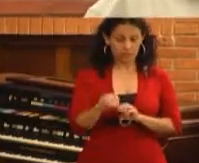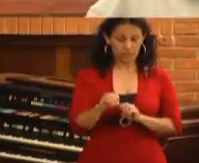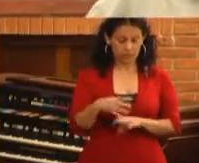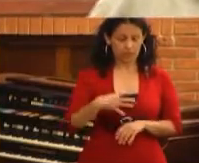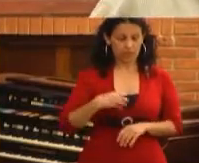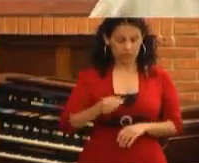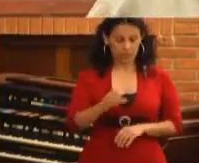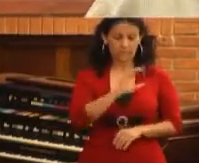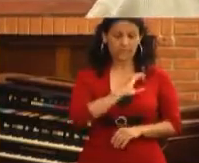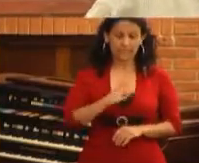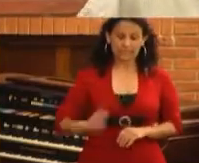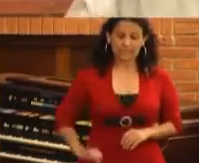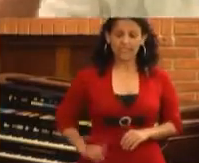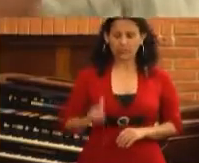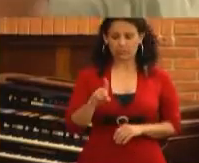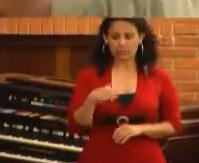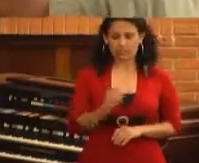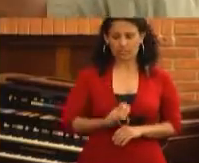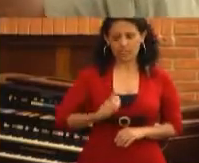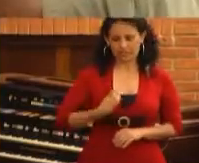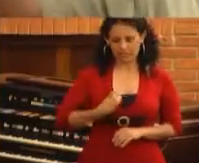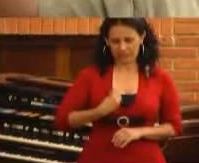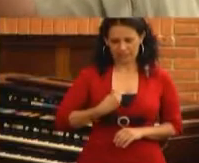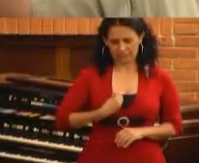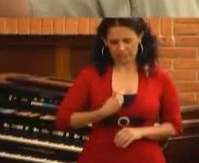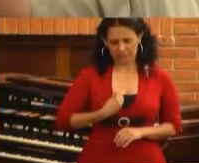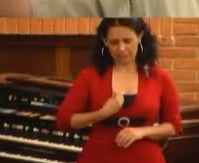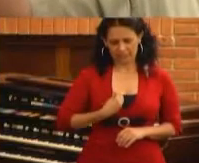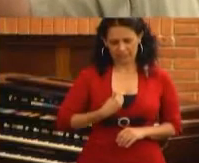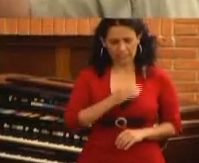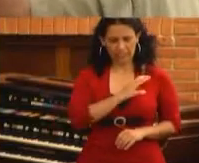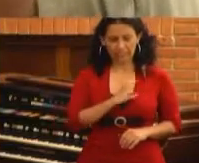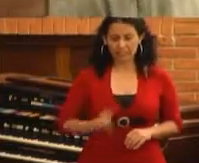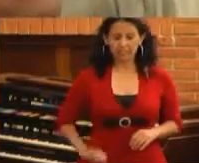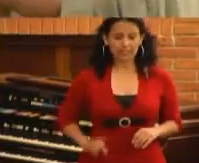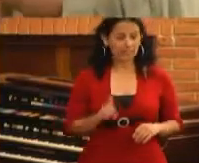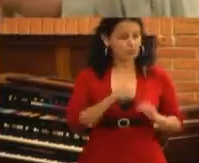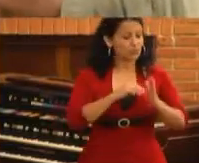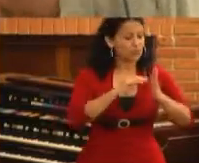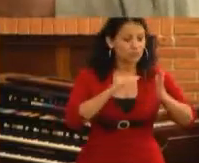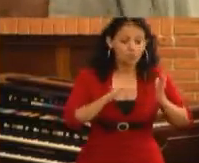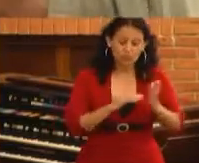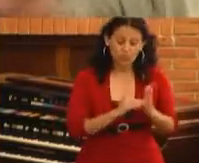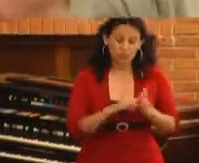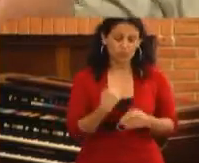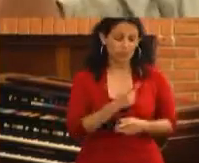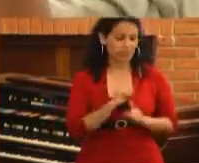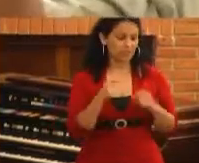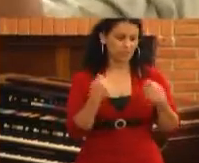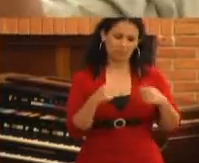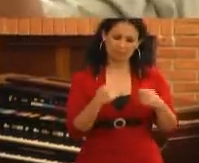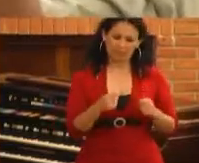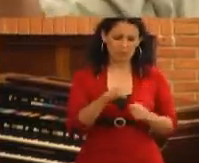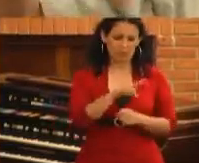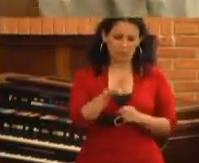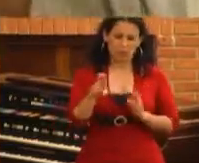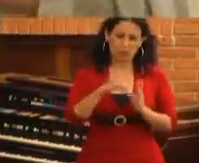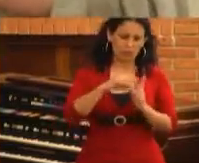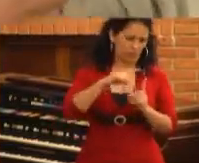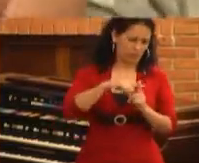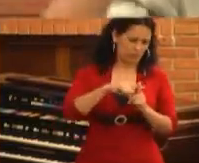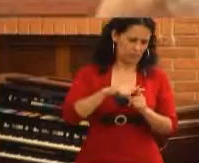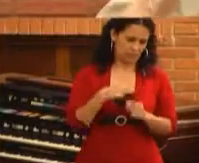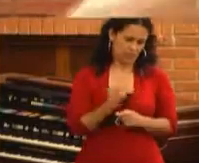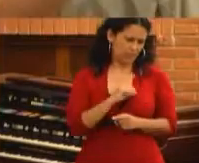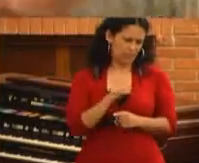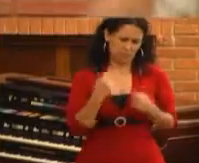vida. Ele é o tudo que nós precisamos. Nós não precisamos de religião, nós precisamos de Cristo. Nós precisamos da